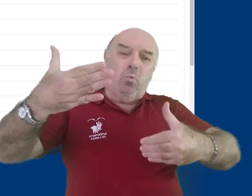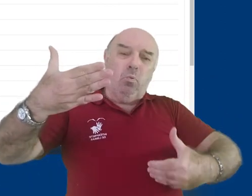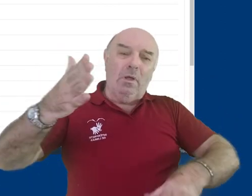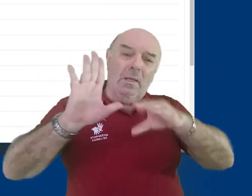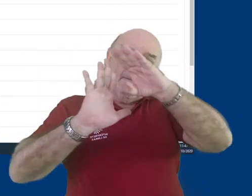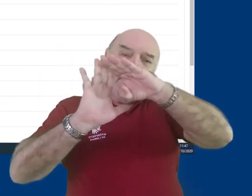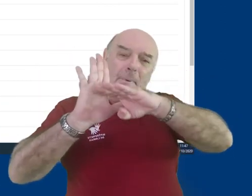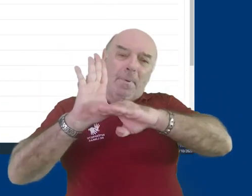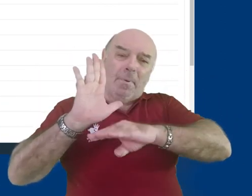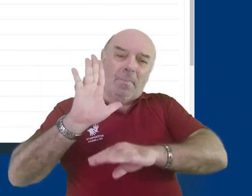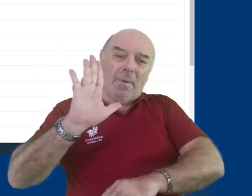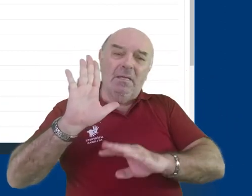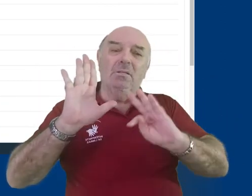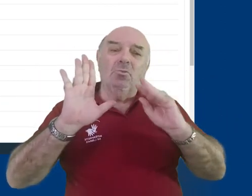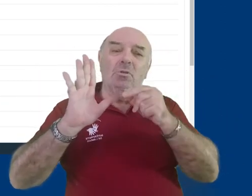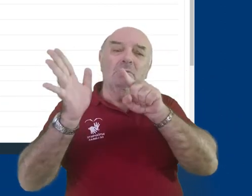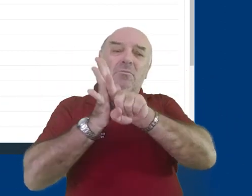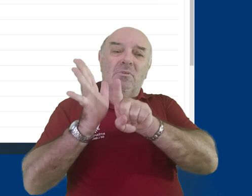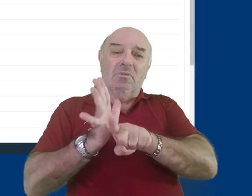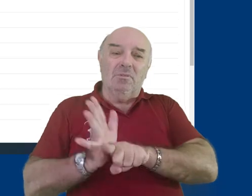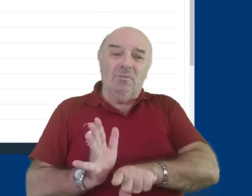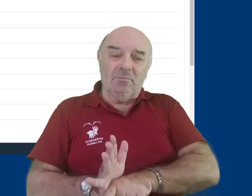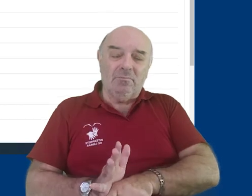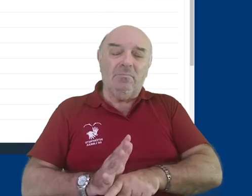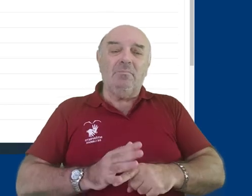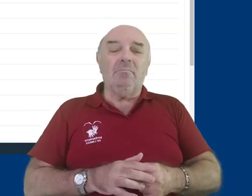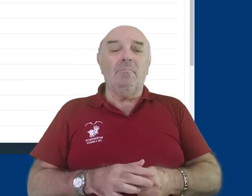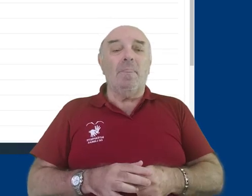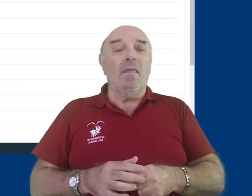exibir todas as questões em uma única página.